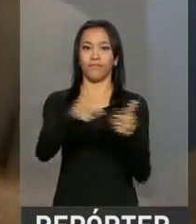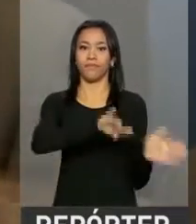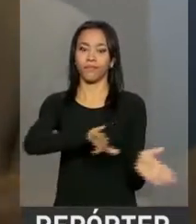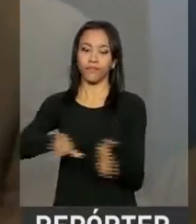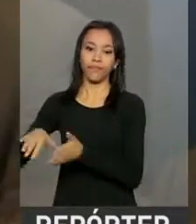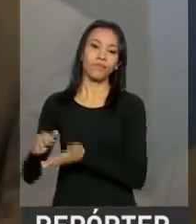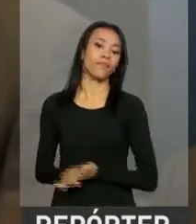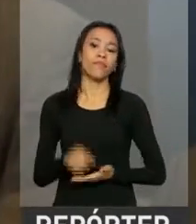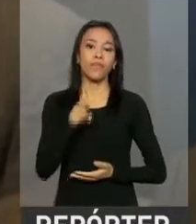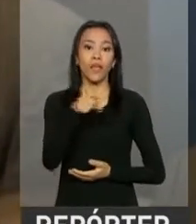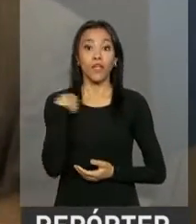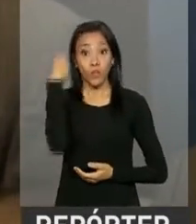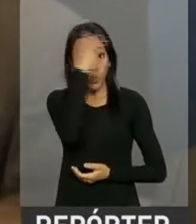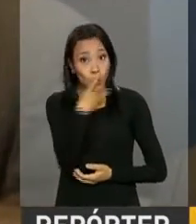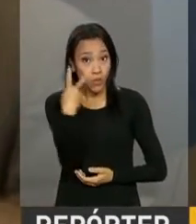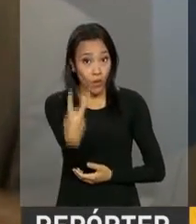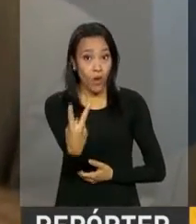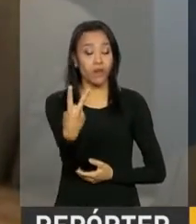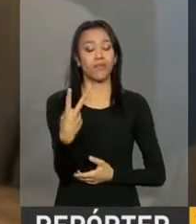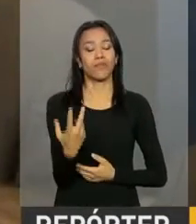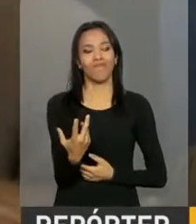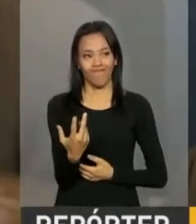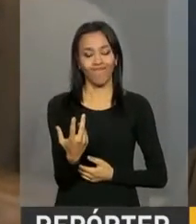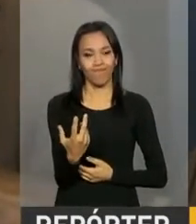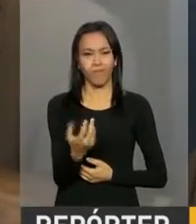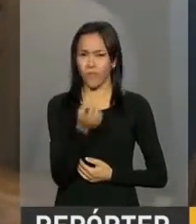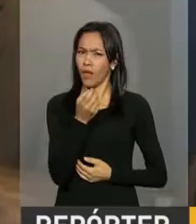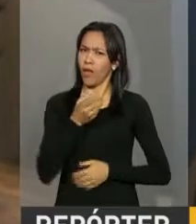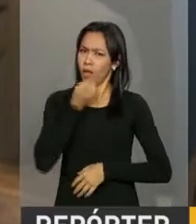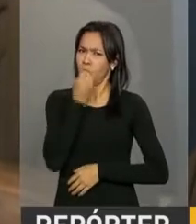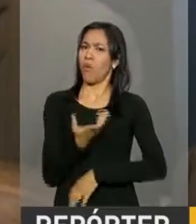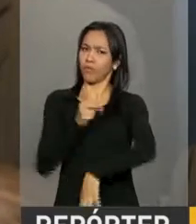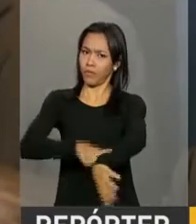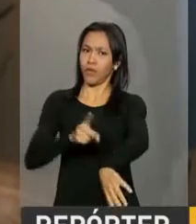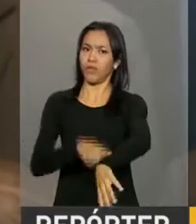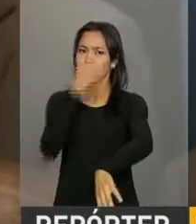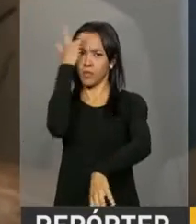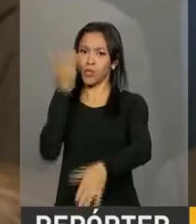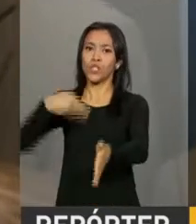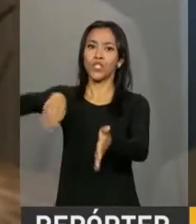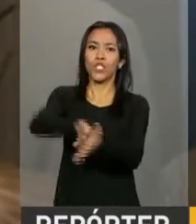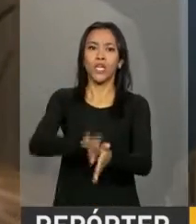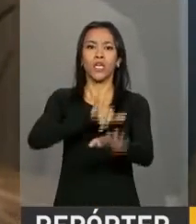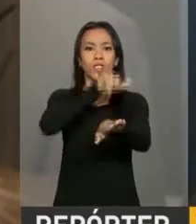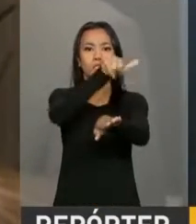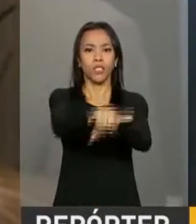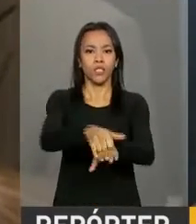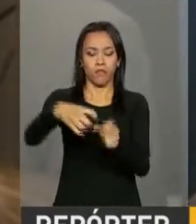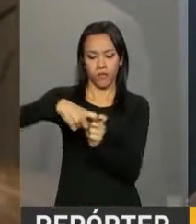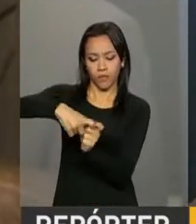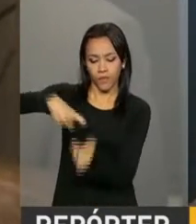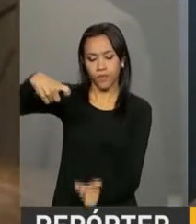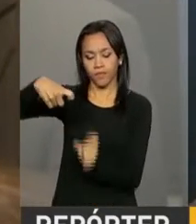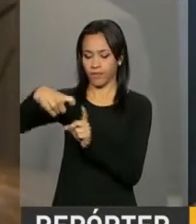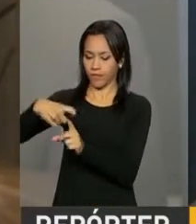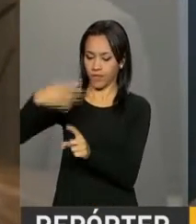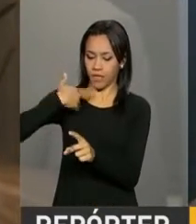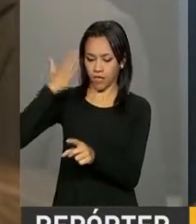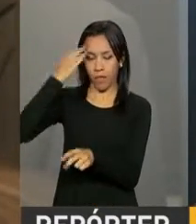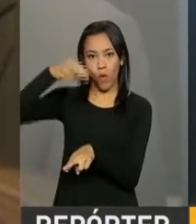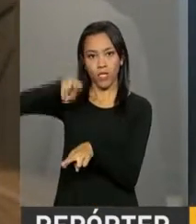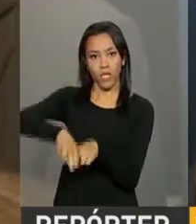Paralímpicos. 2 horas é o tempo necessário para que as pessoas cheguem, façam seu check-in, façam